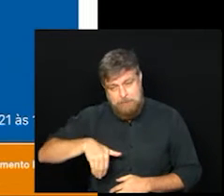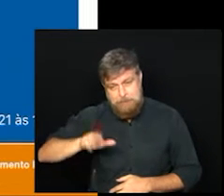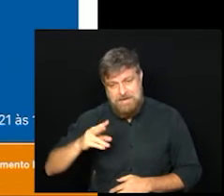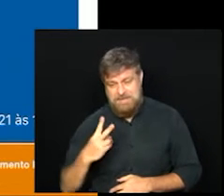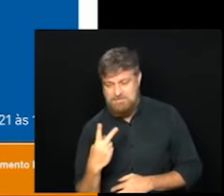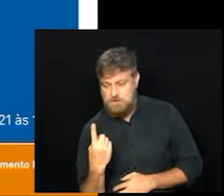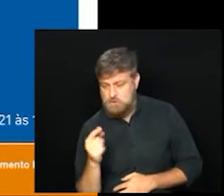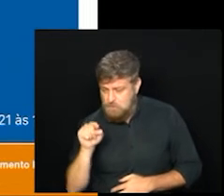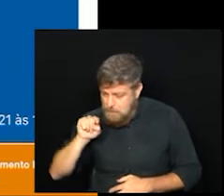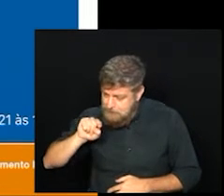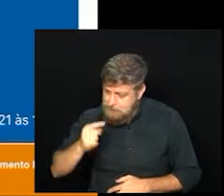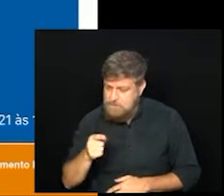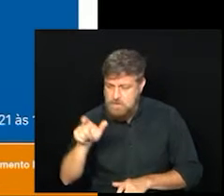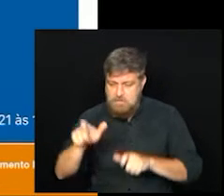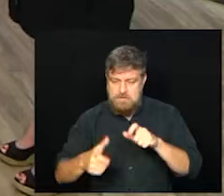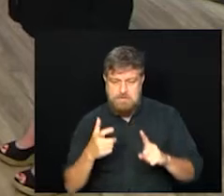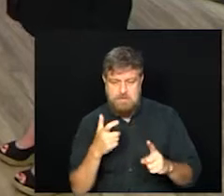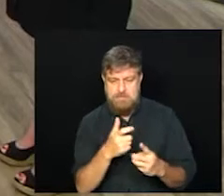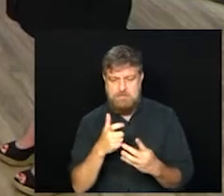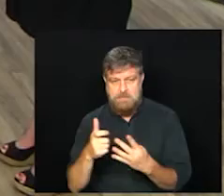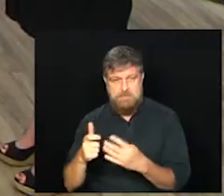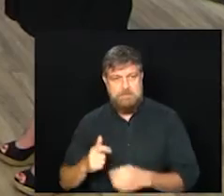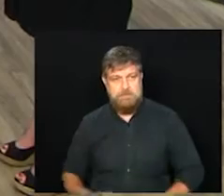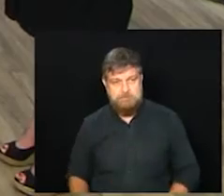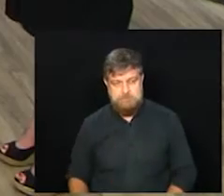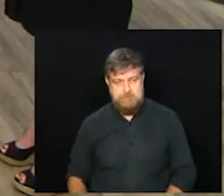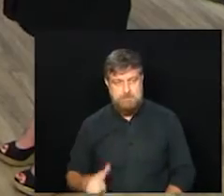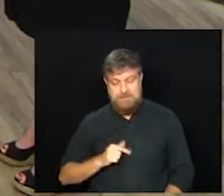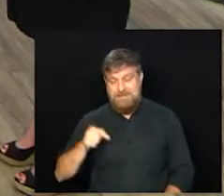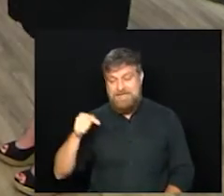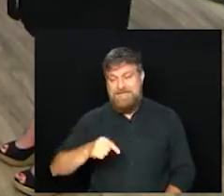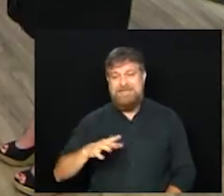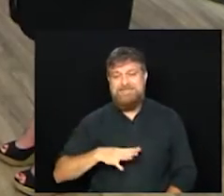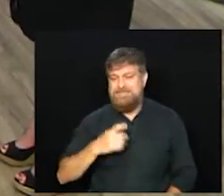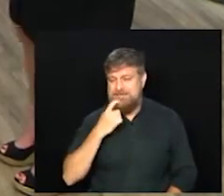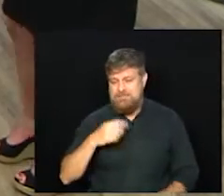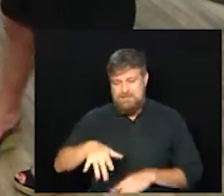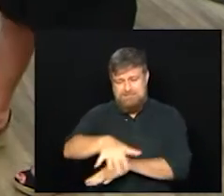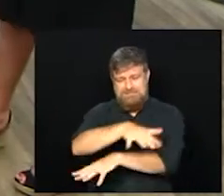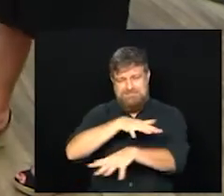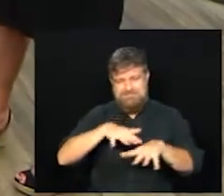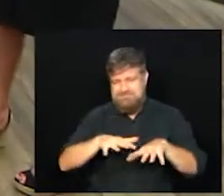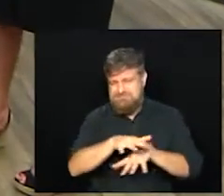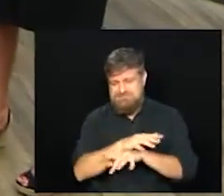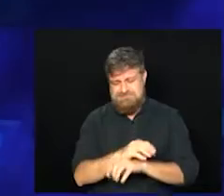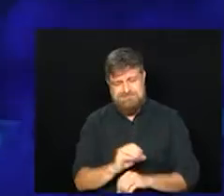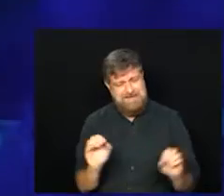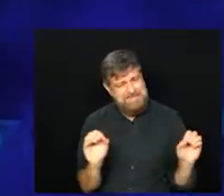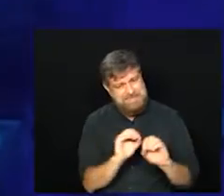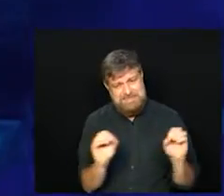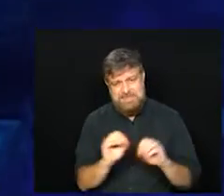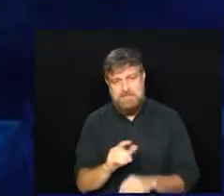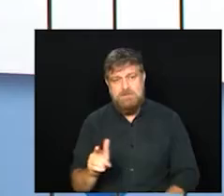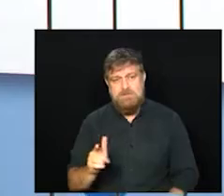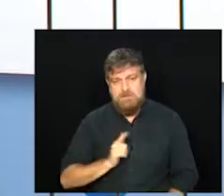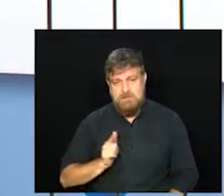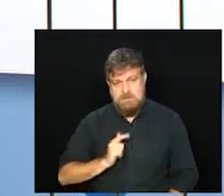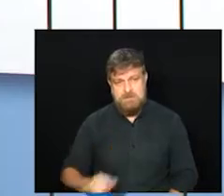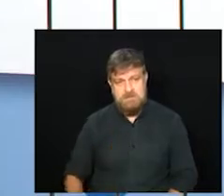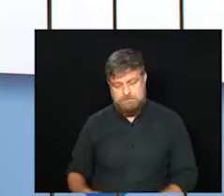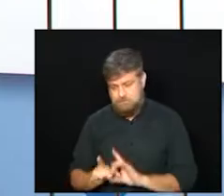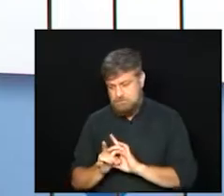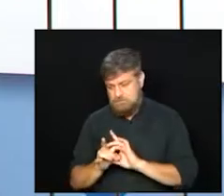21 mil doses. Operação Aglomera Zero em Campinas. Porque, olha, gente, a gente tem a liberação de